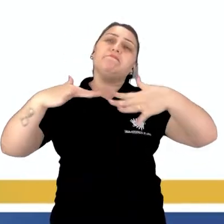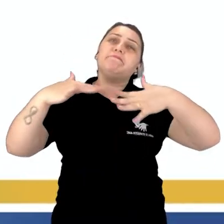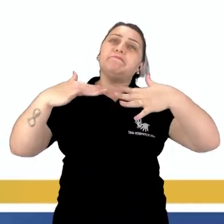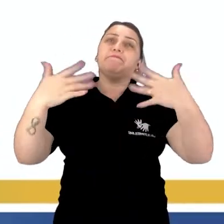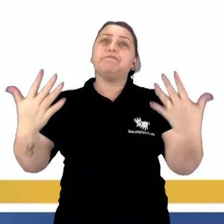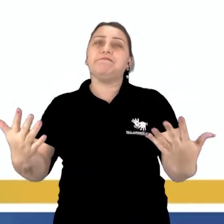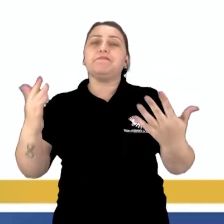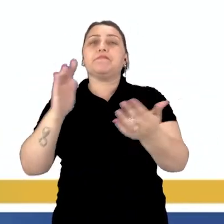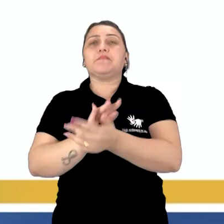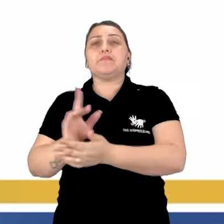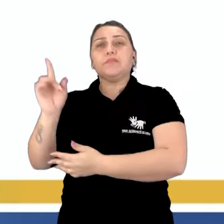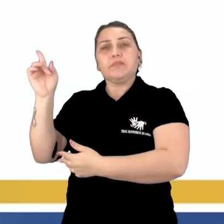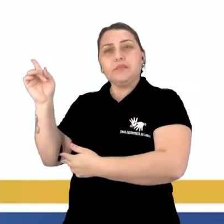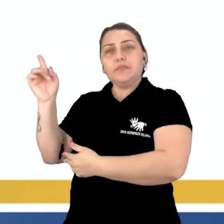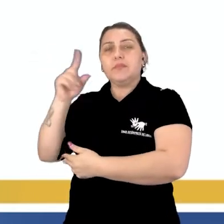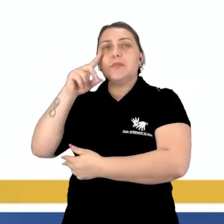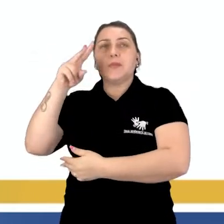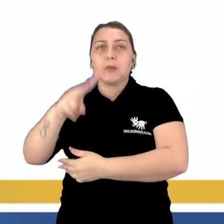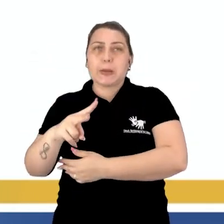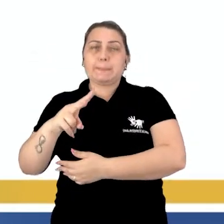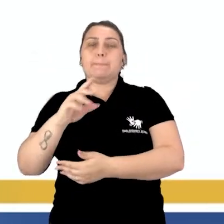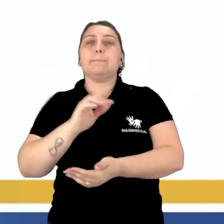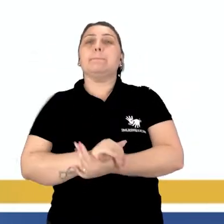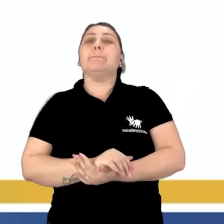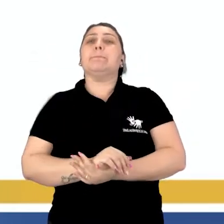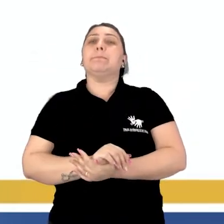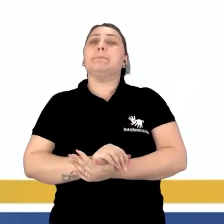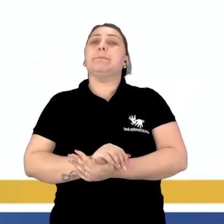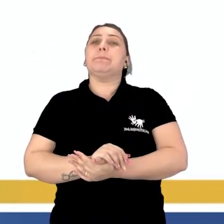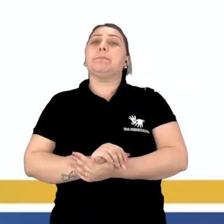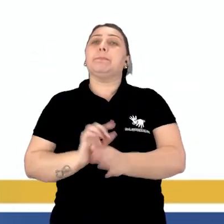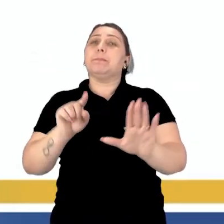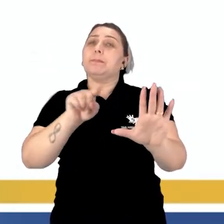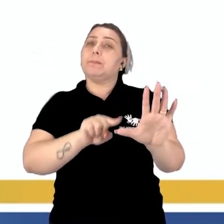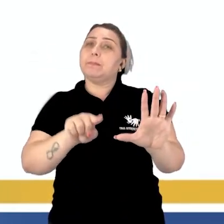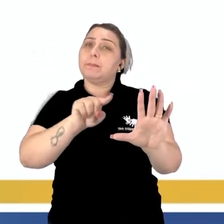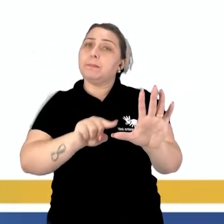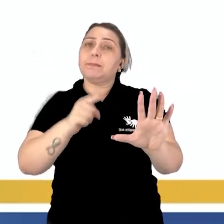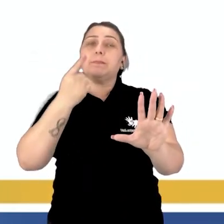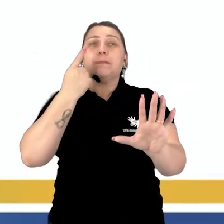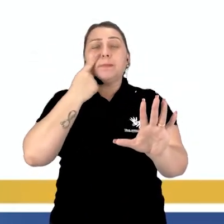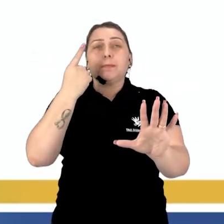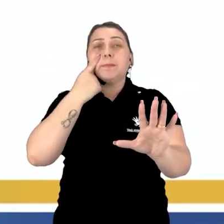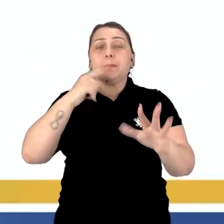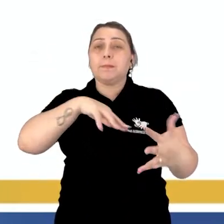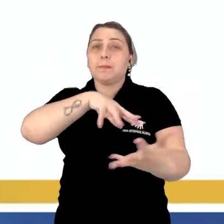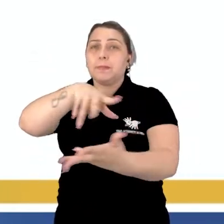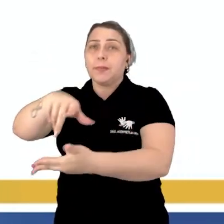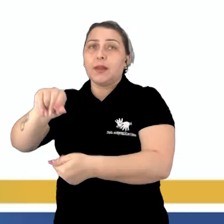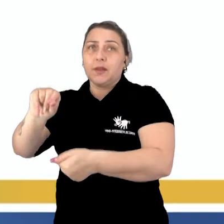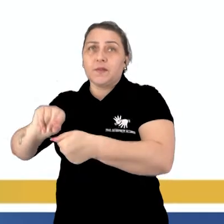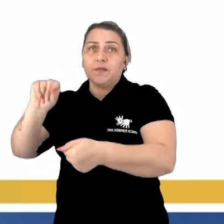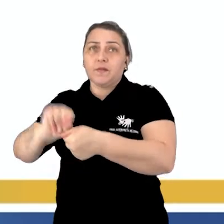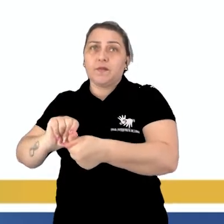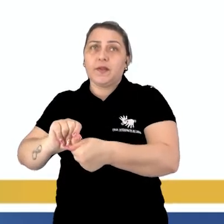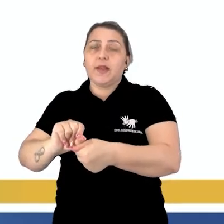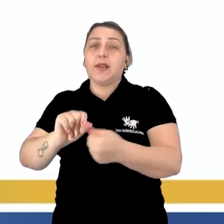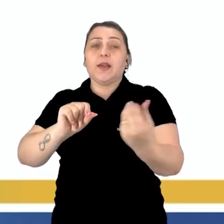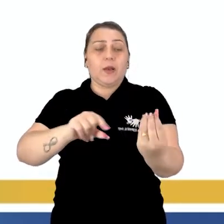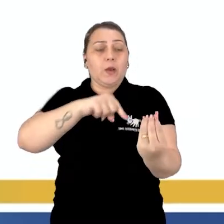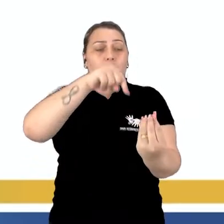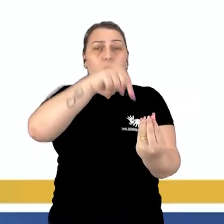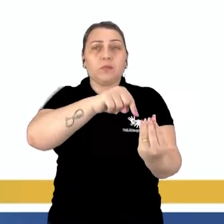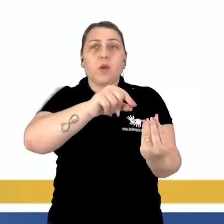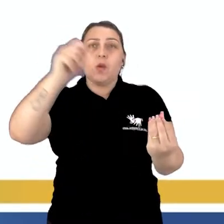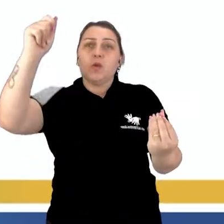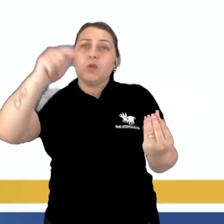Esse movimento, como vocês podem ver nessa animação, é um movimento que a Terra realiza em torno do Sol.